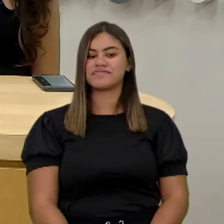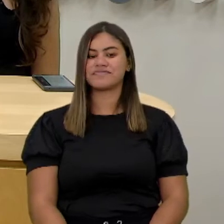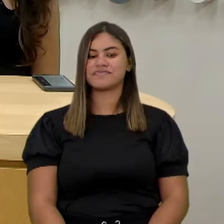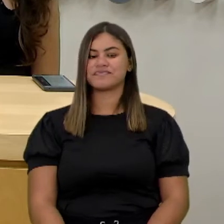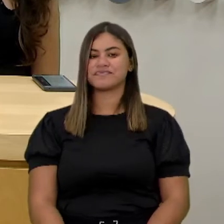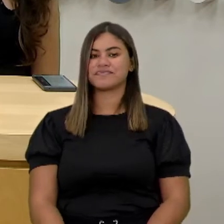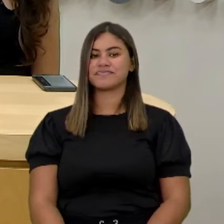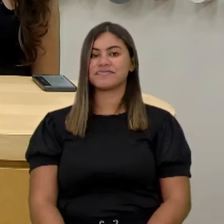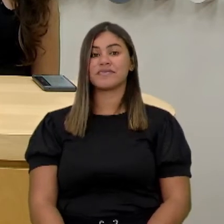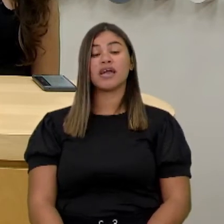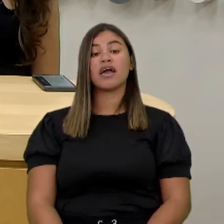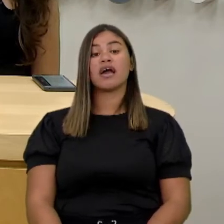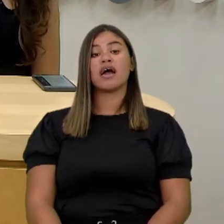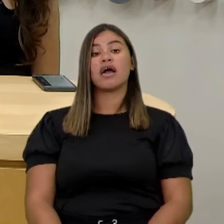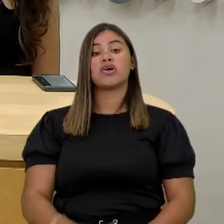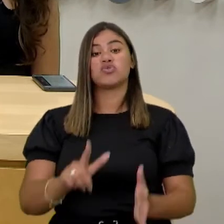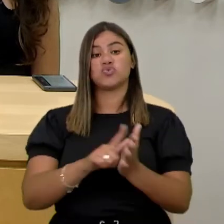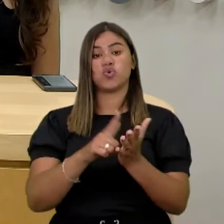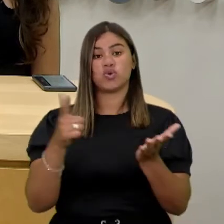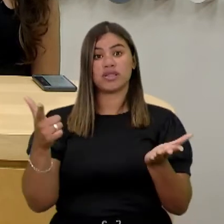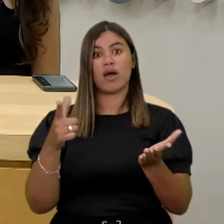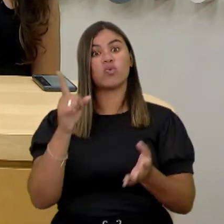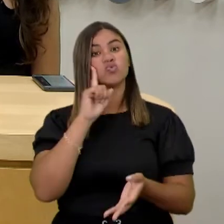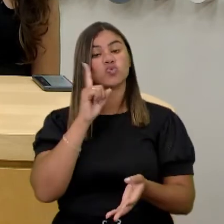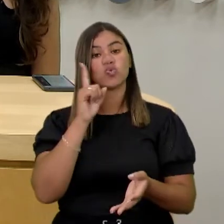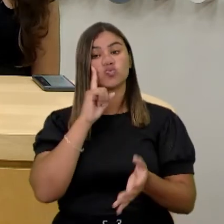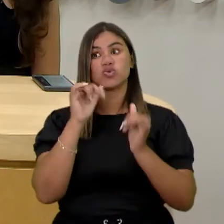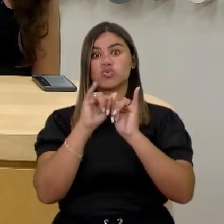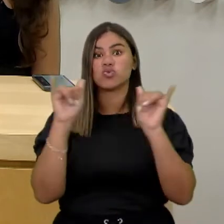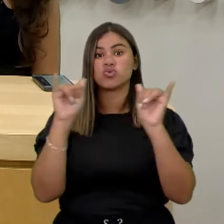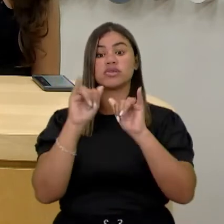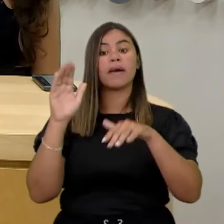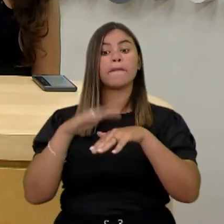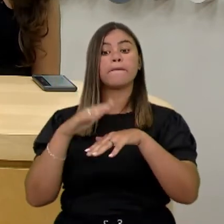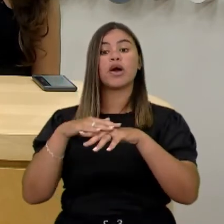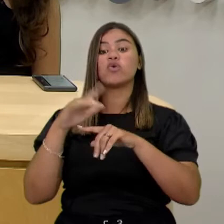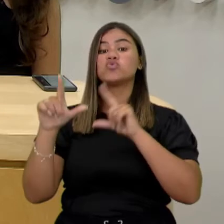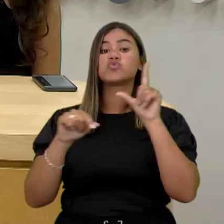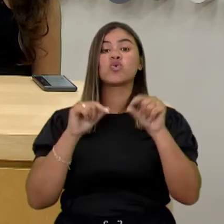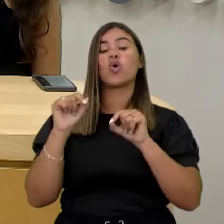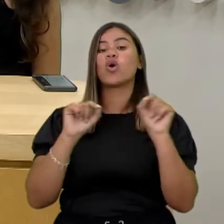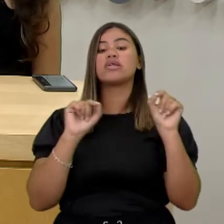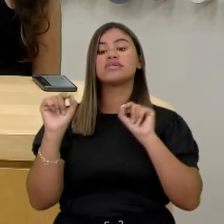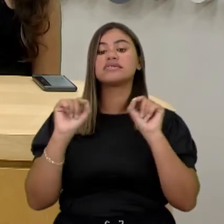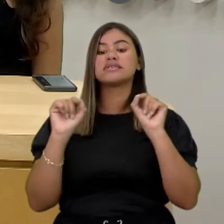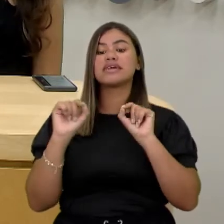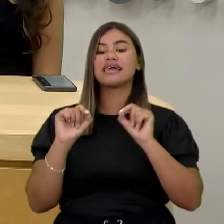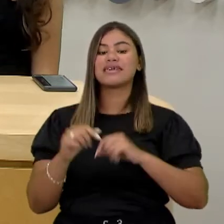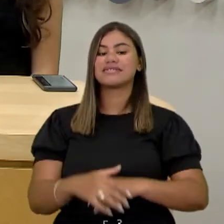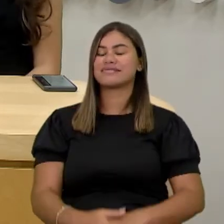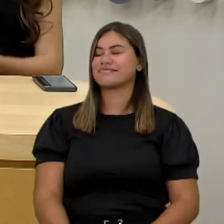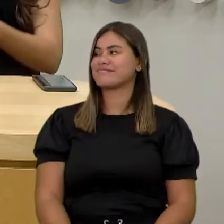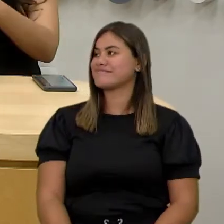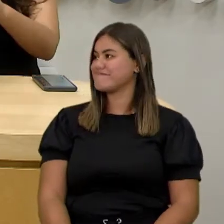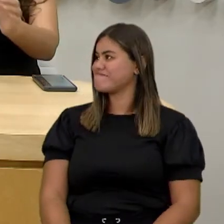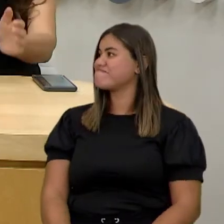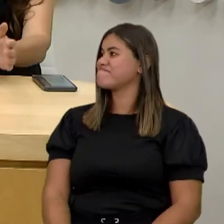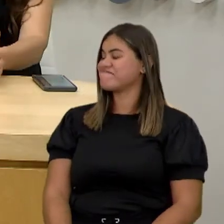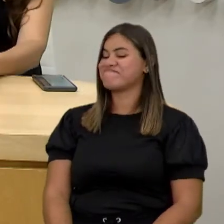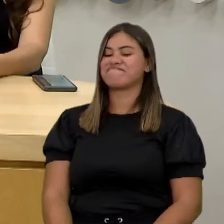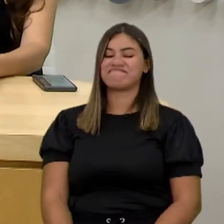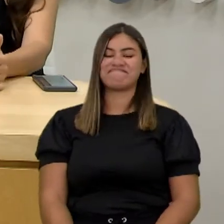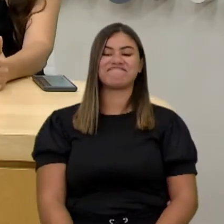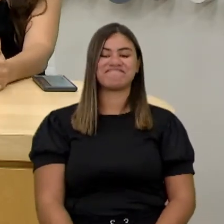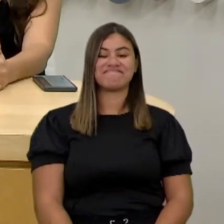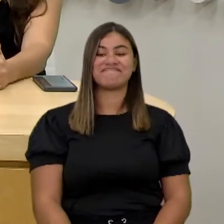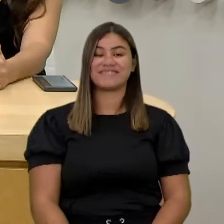pauta jornalística diariamente? Quem escolhe? Vamos pensar juntos. Quem você me trouxe aqui? Para isso que eu te trouxe aqui. Para responder